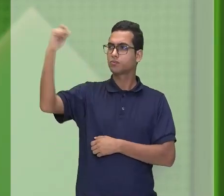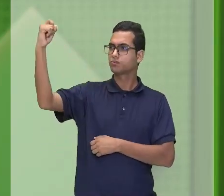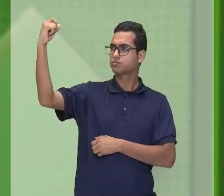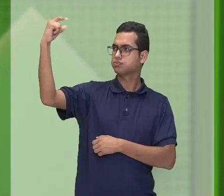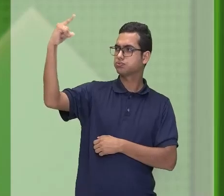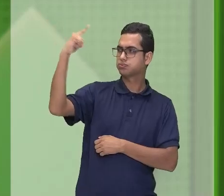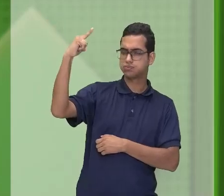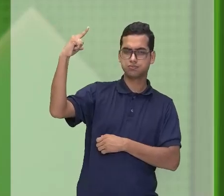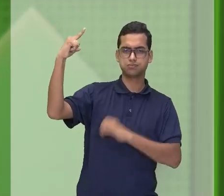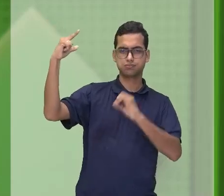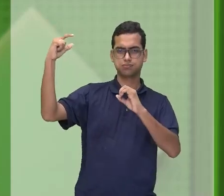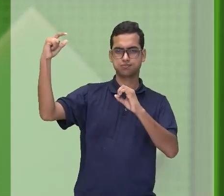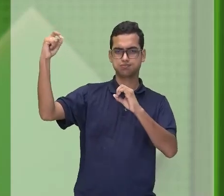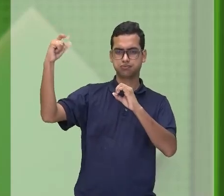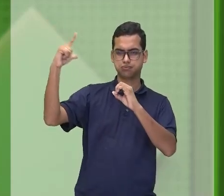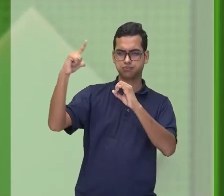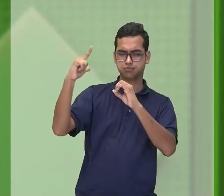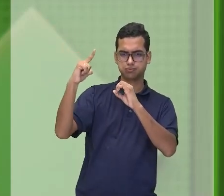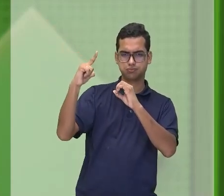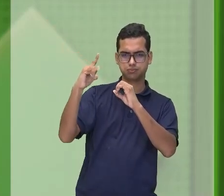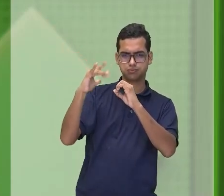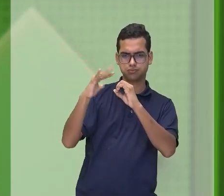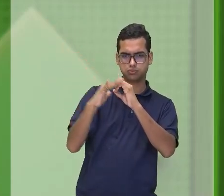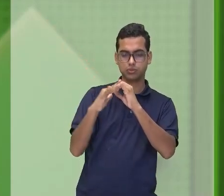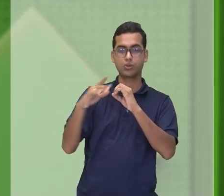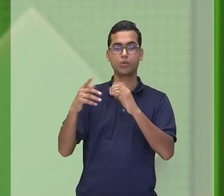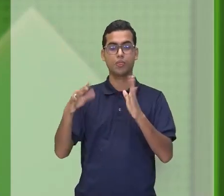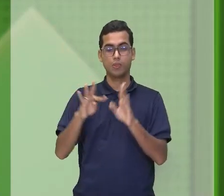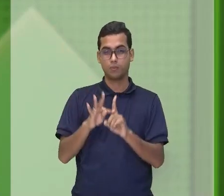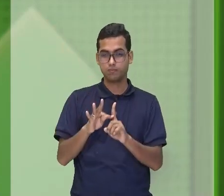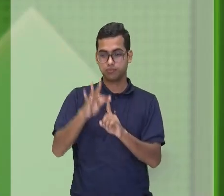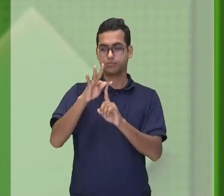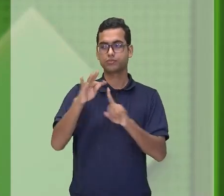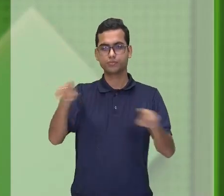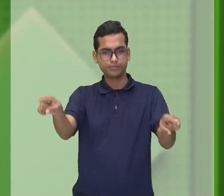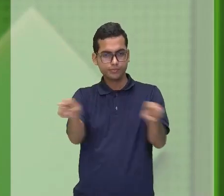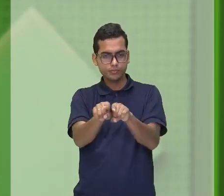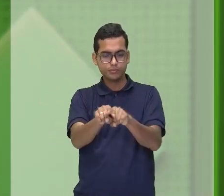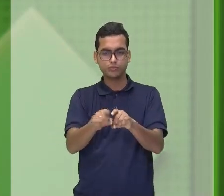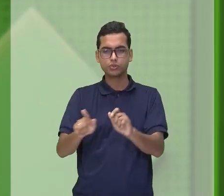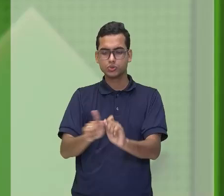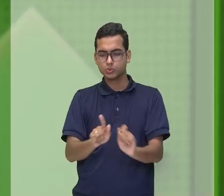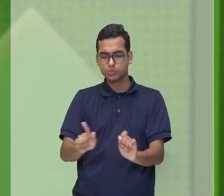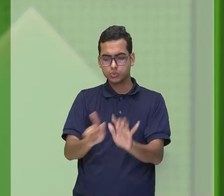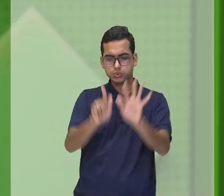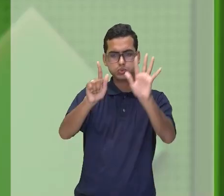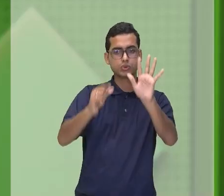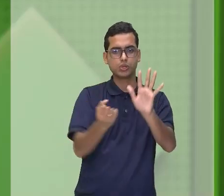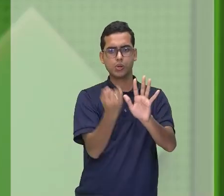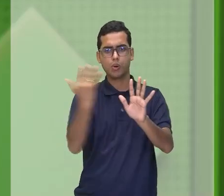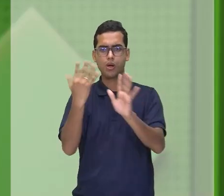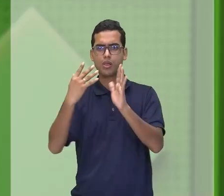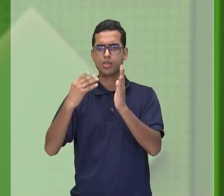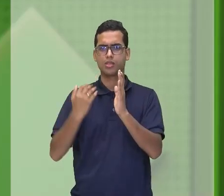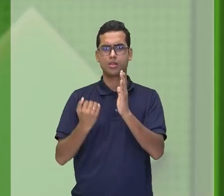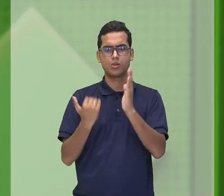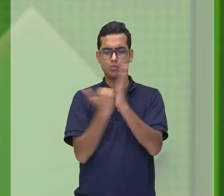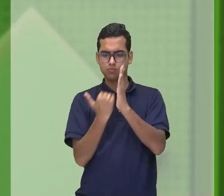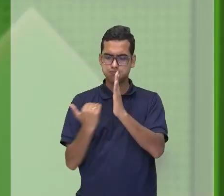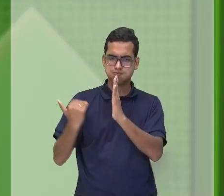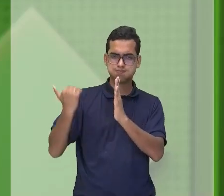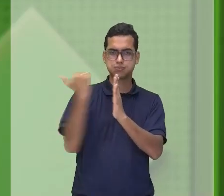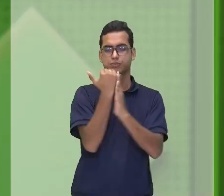planeta, mas que quando aumenta demais os gases, aumenta junto a temperatura,